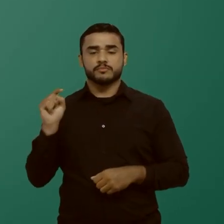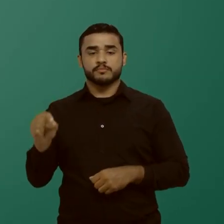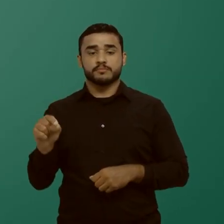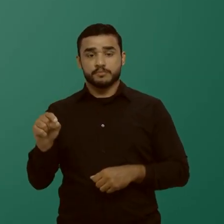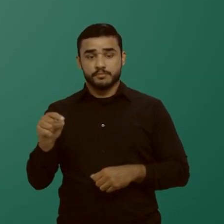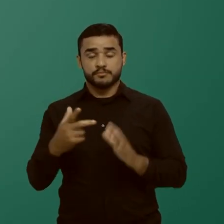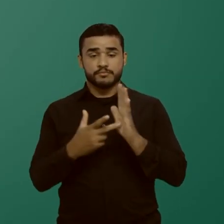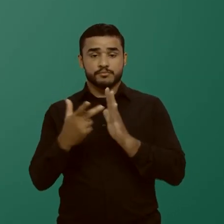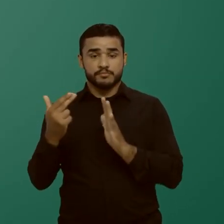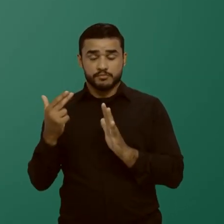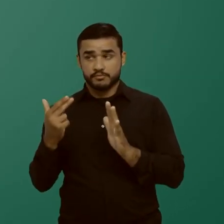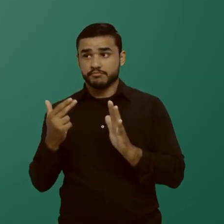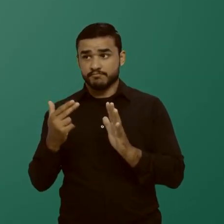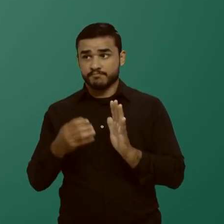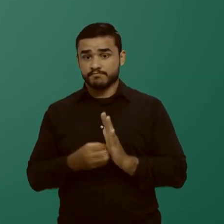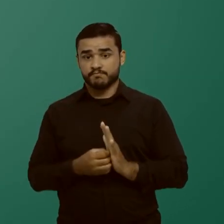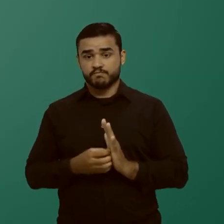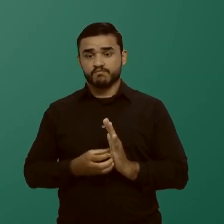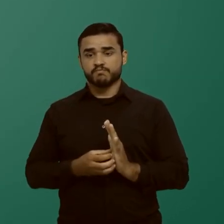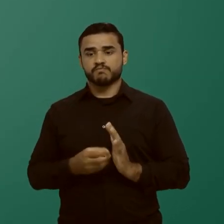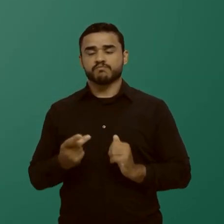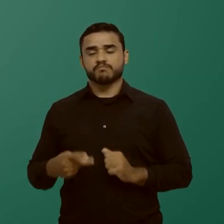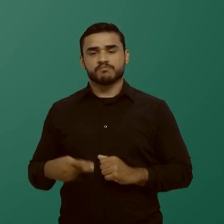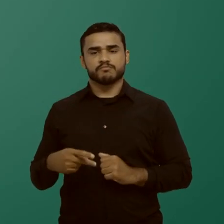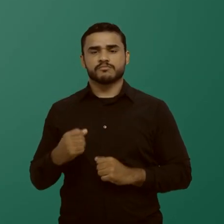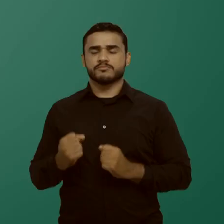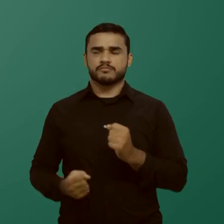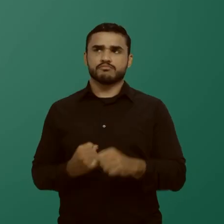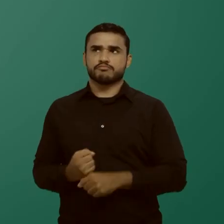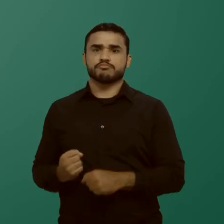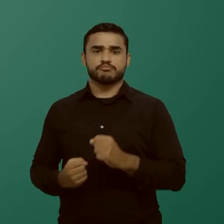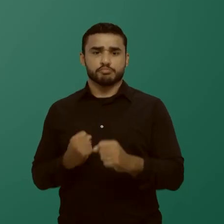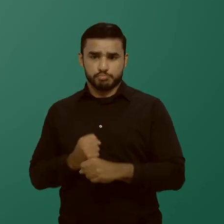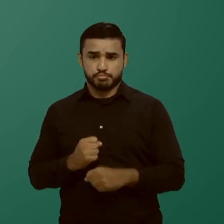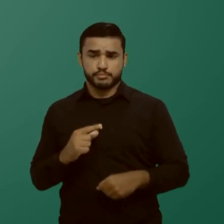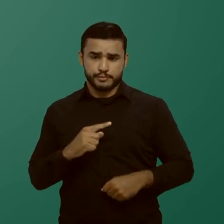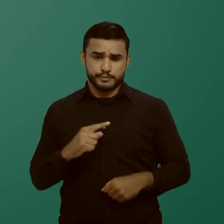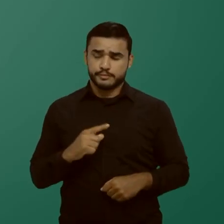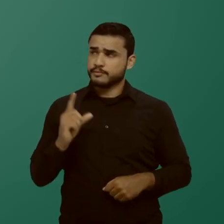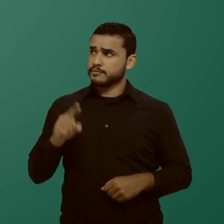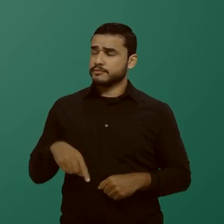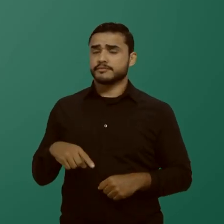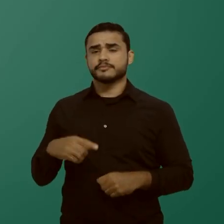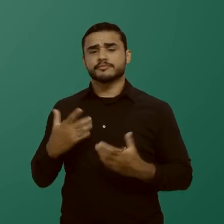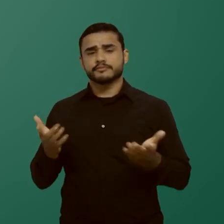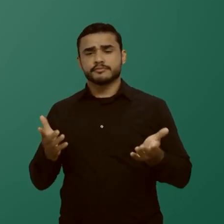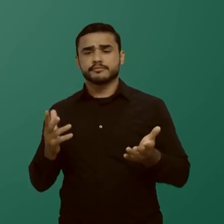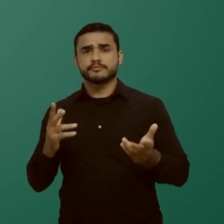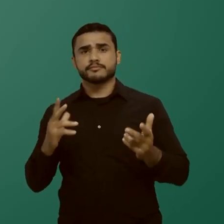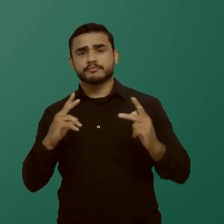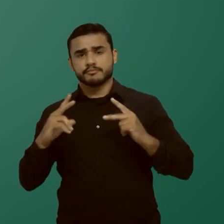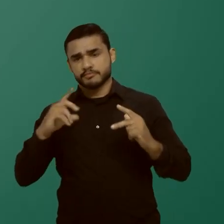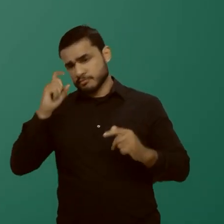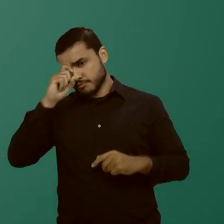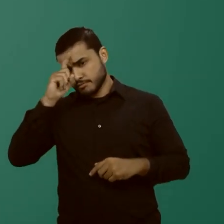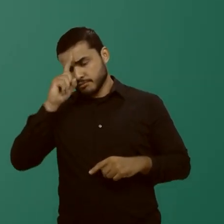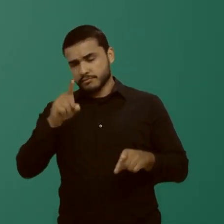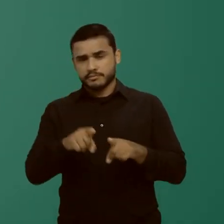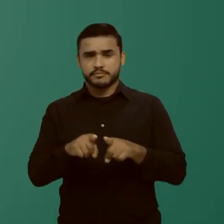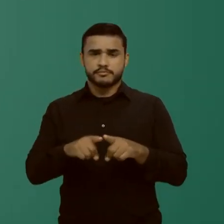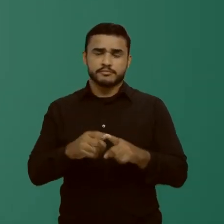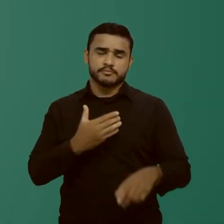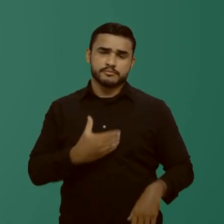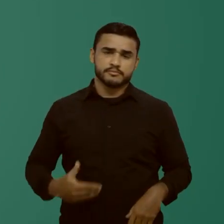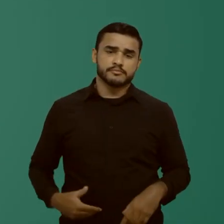de hérnias da parede abdominal anualmente, levando em conta as redes pública e privada de saúde. No